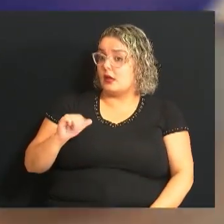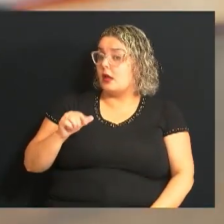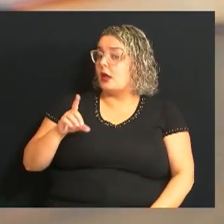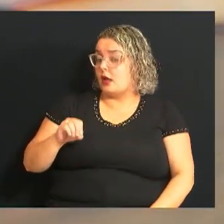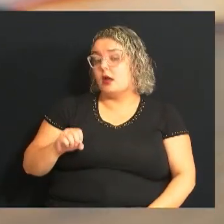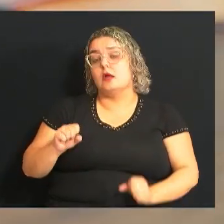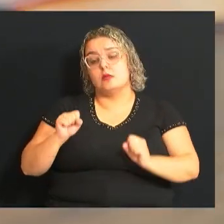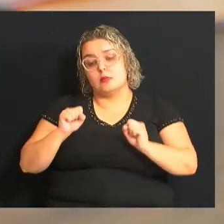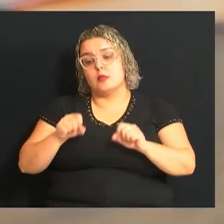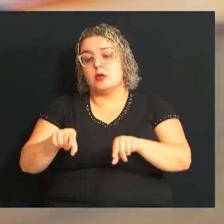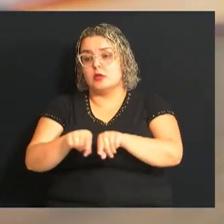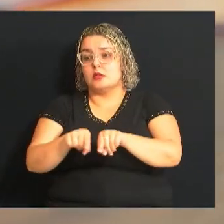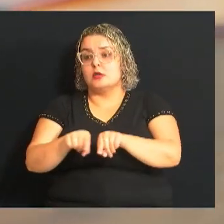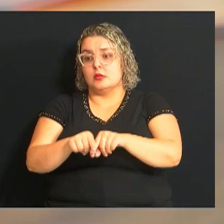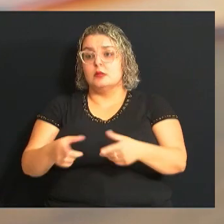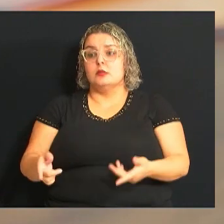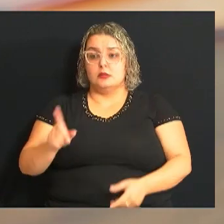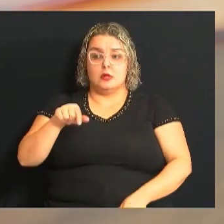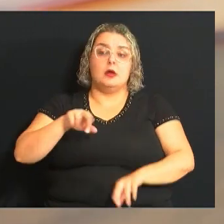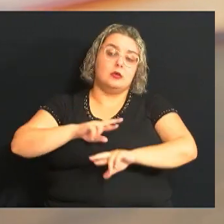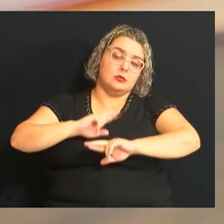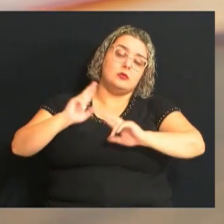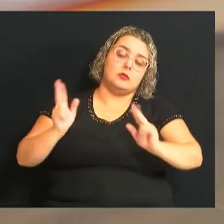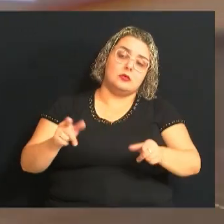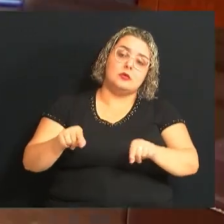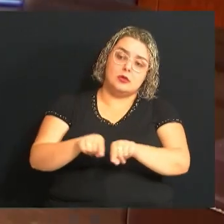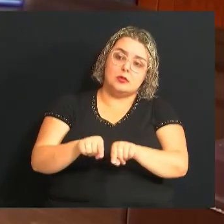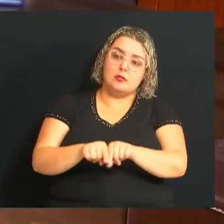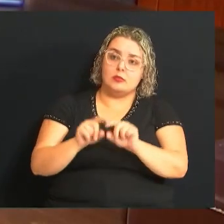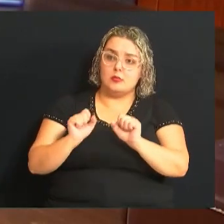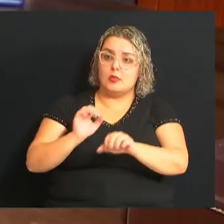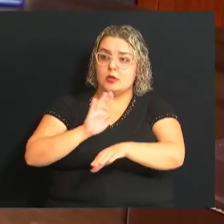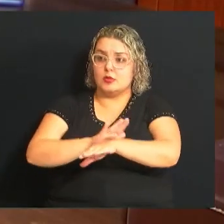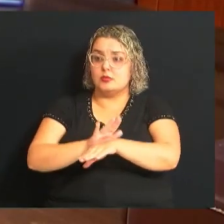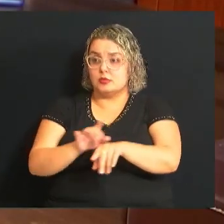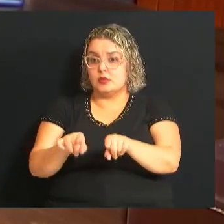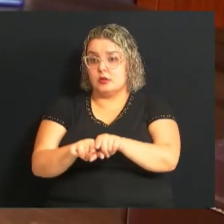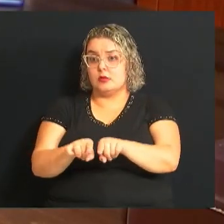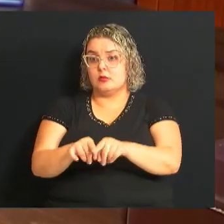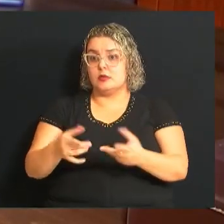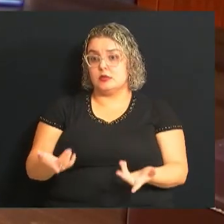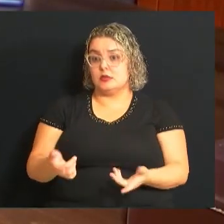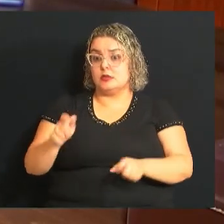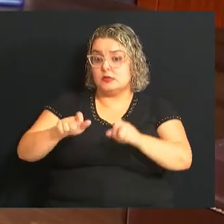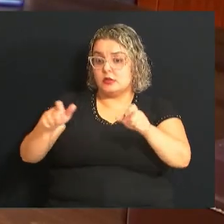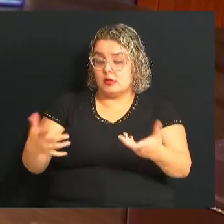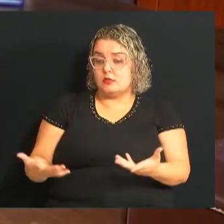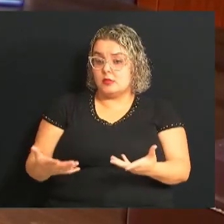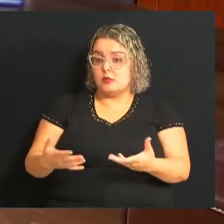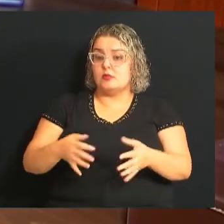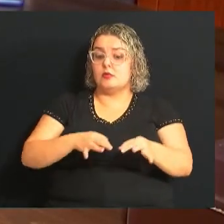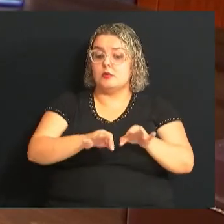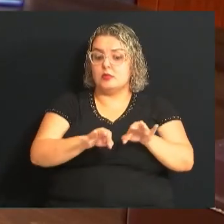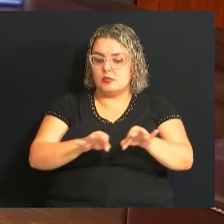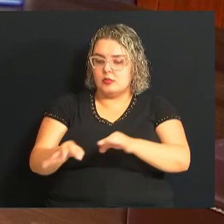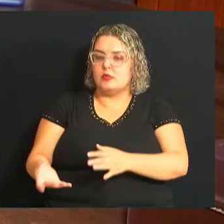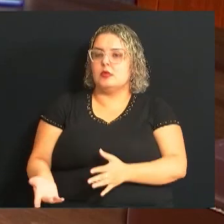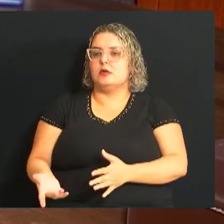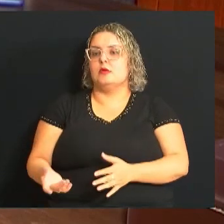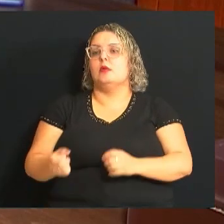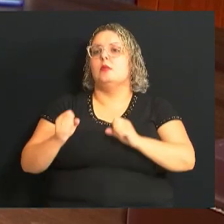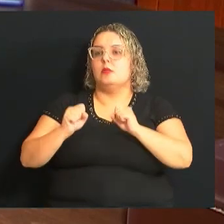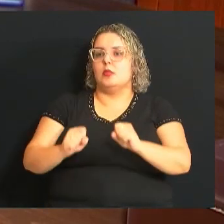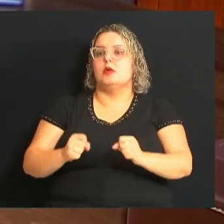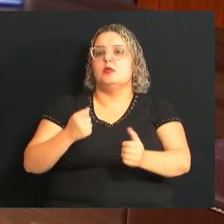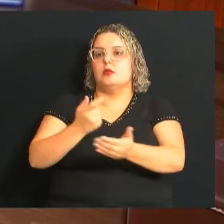são um grande diferencial também, que pode ajudar bastante. E se a pessoa for bem organizada, dá até para se antecipar,